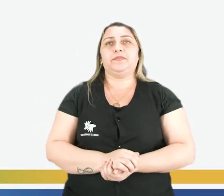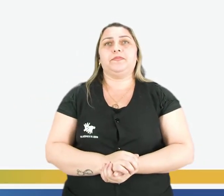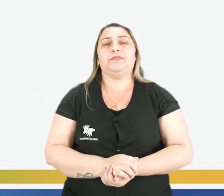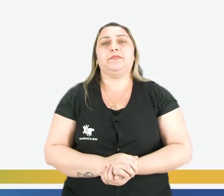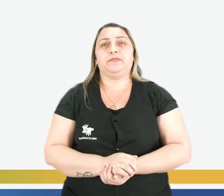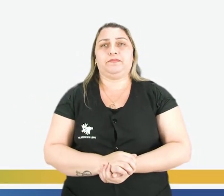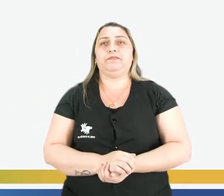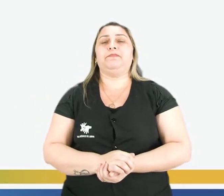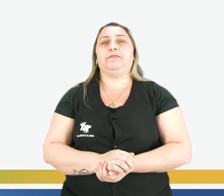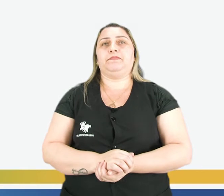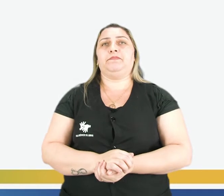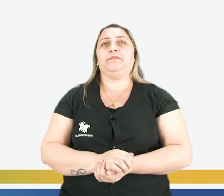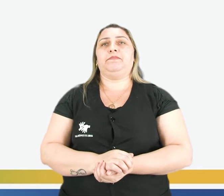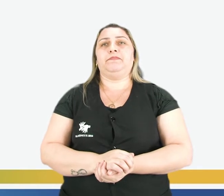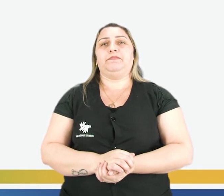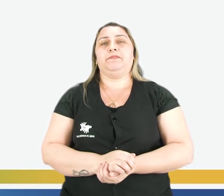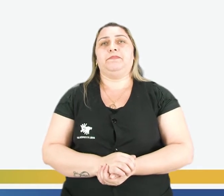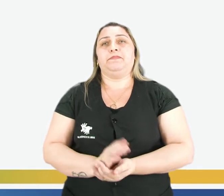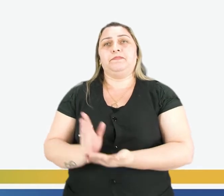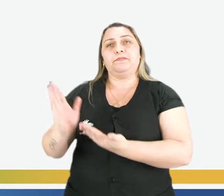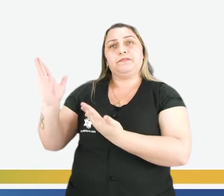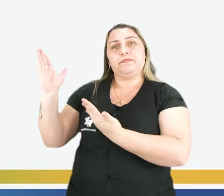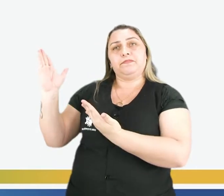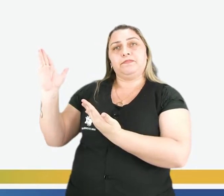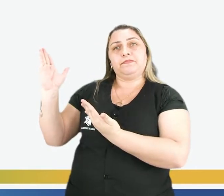desafios. Isso mesmo, acompanhem aqui.